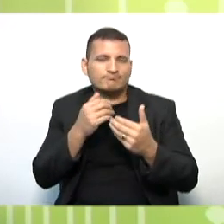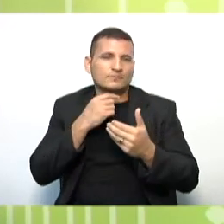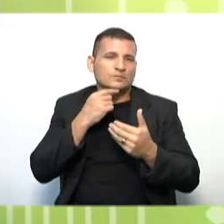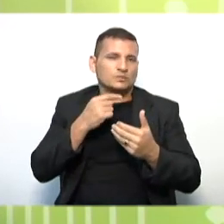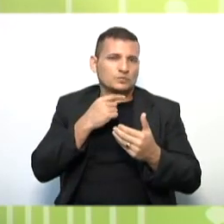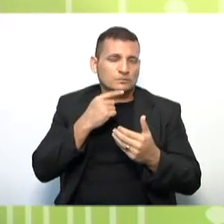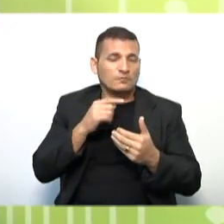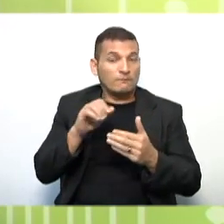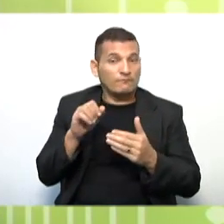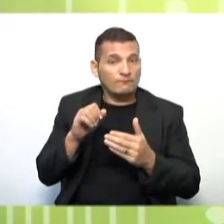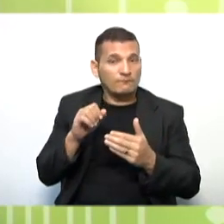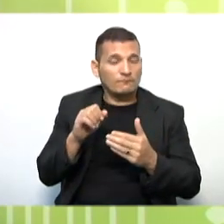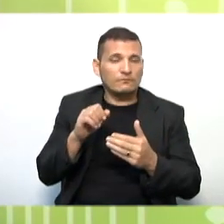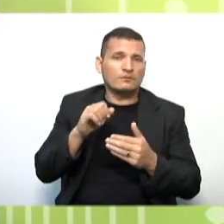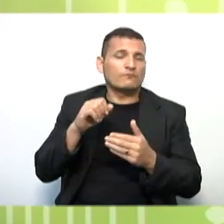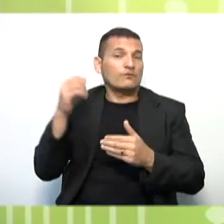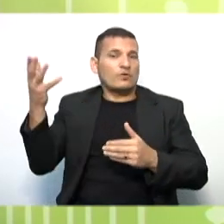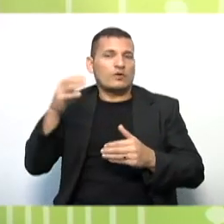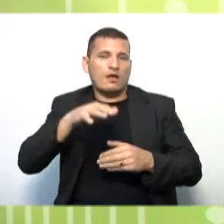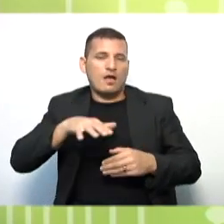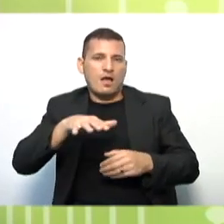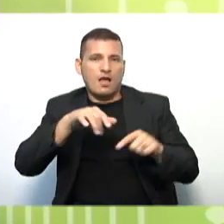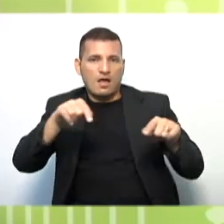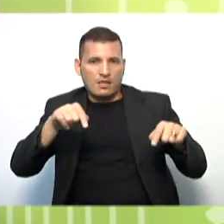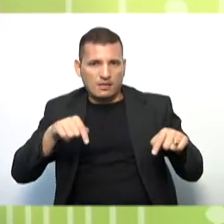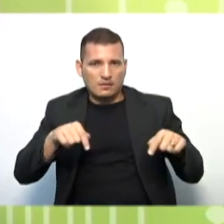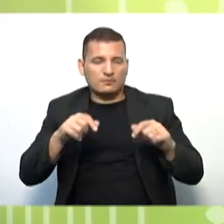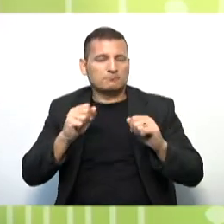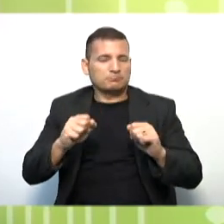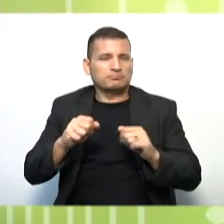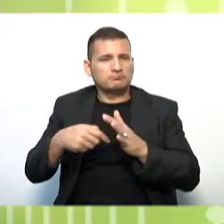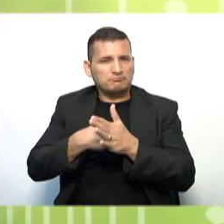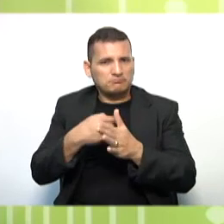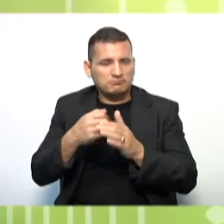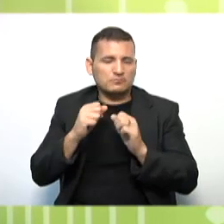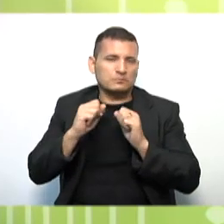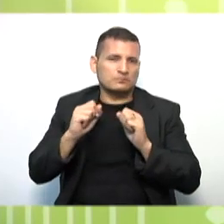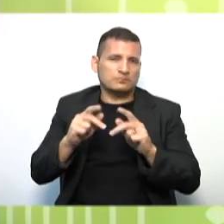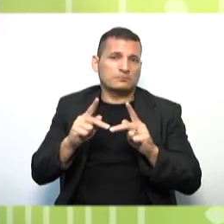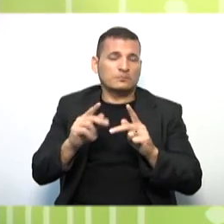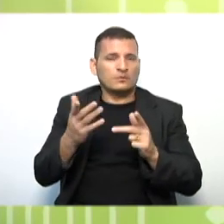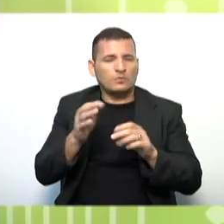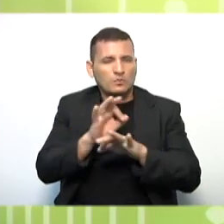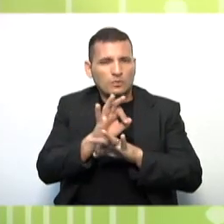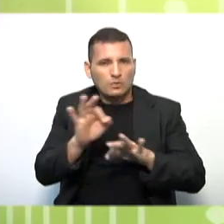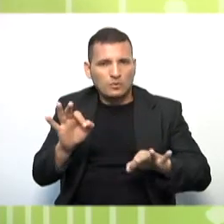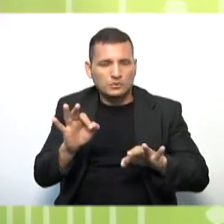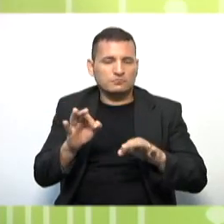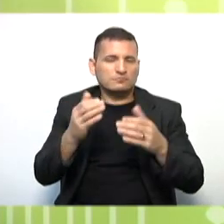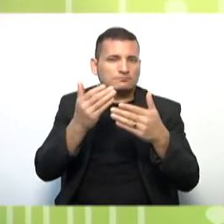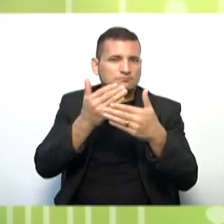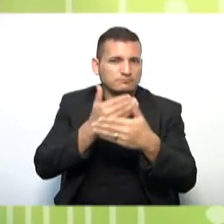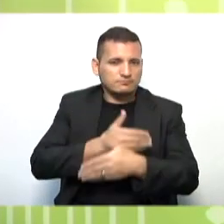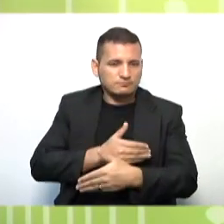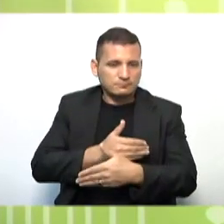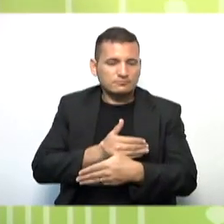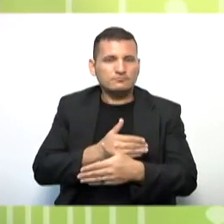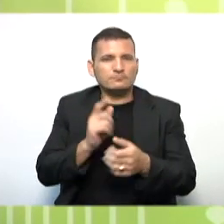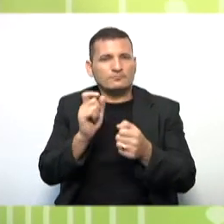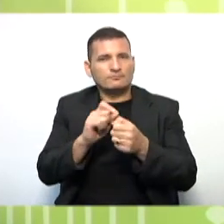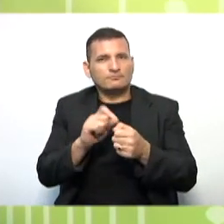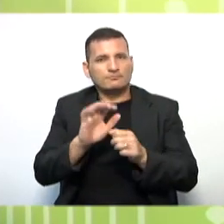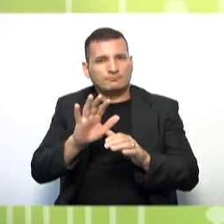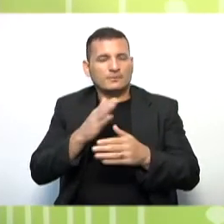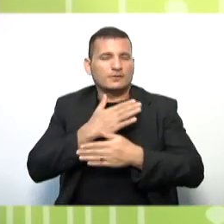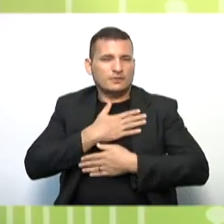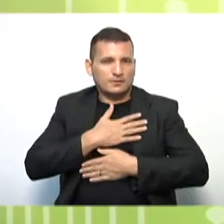mesmo que seja fora do ambiente de aula, ok? E tem uma ótima avaliação, façam com